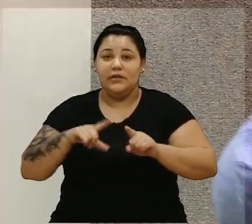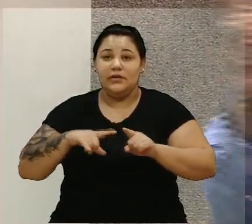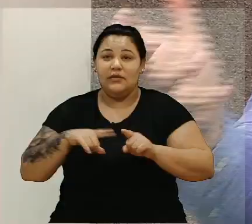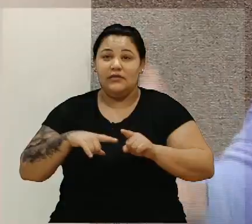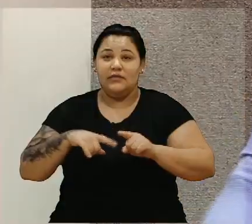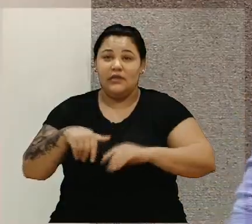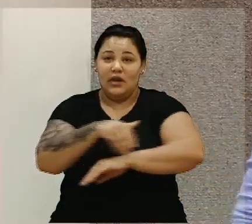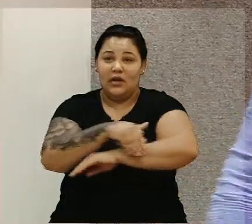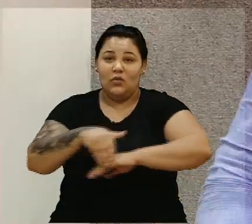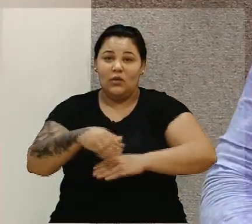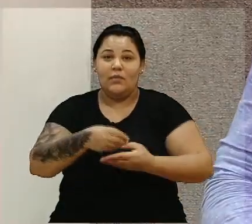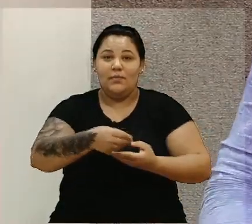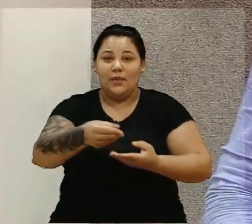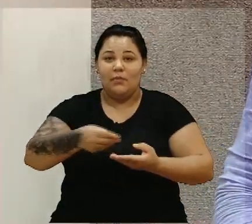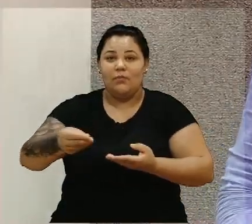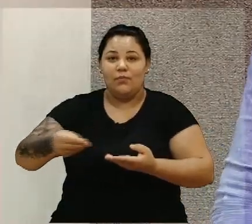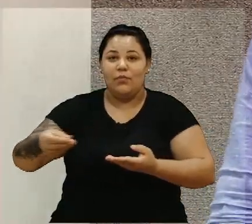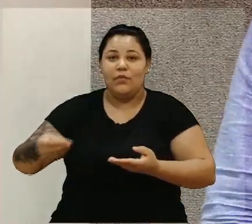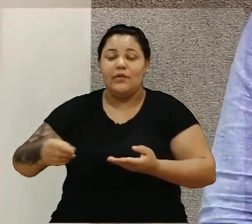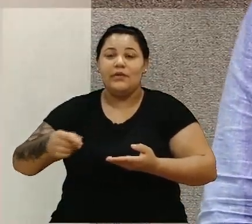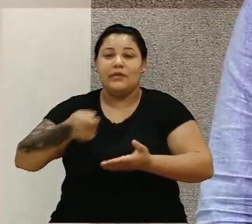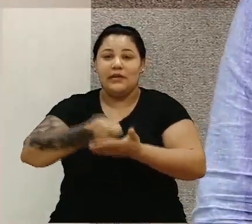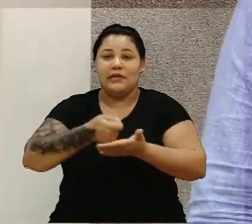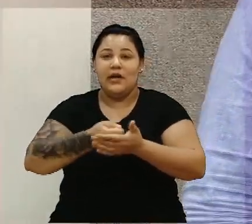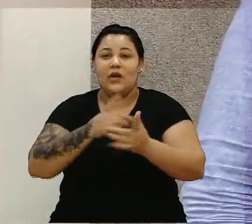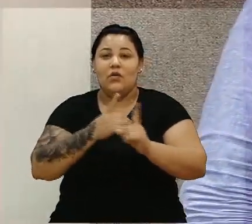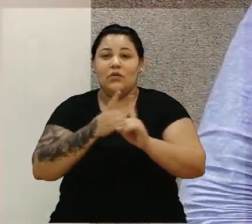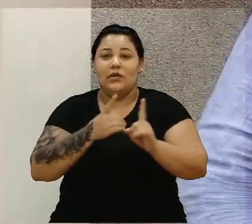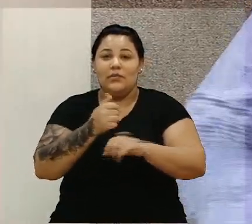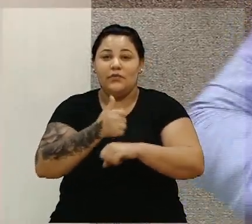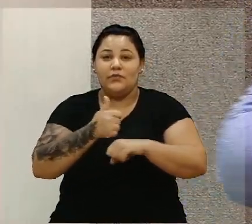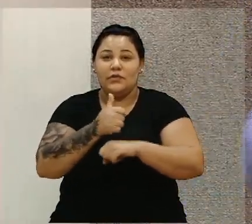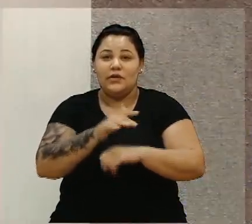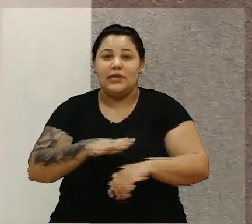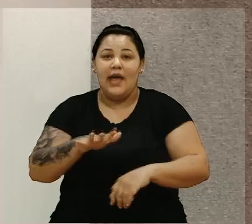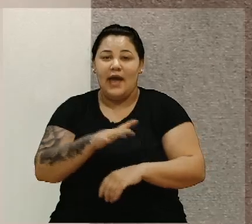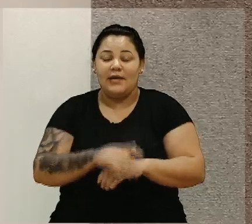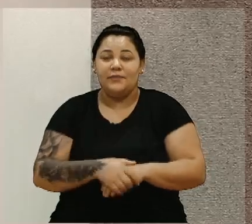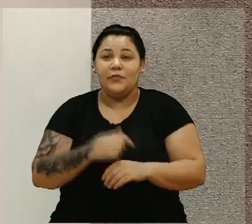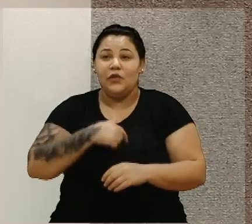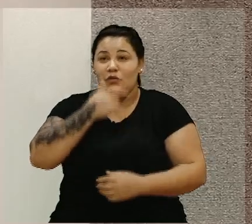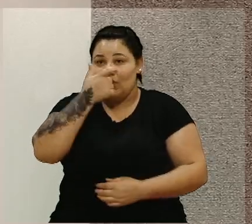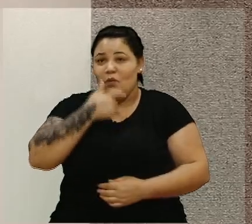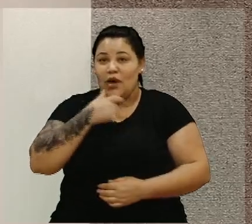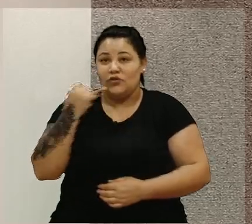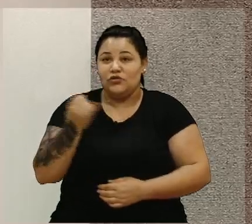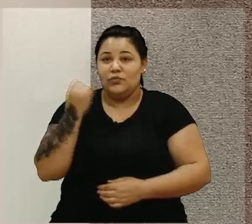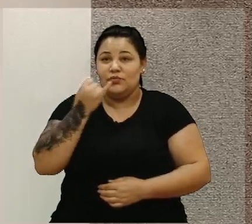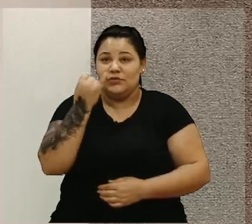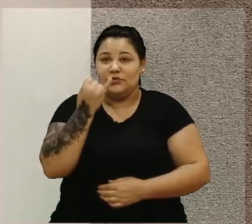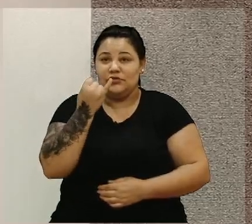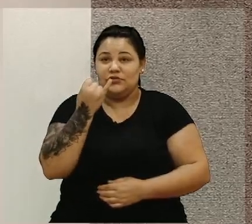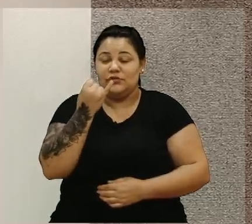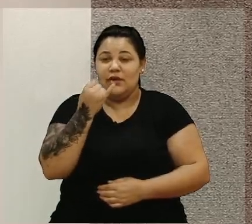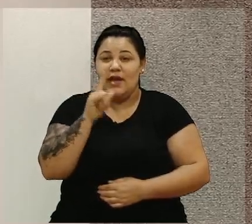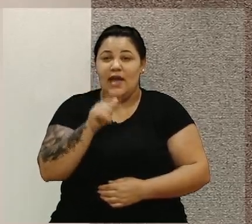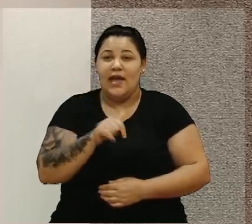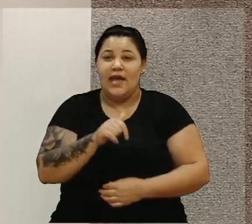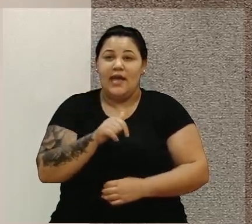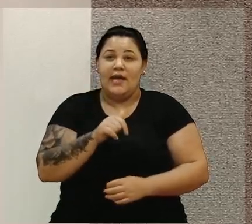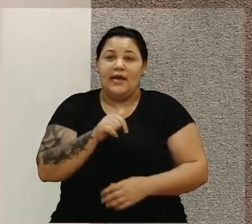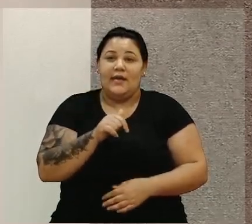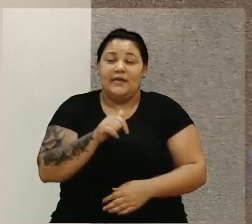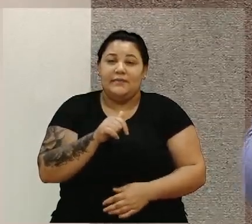panfleteando para as pessoas para tentar capitanear profissionais dessa área. E o que eu acho pertinente é a abordagem pontual